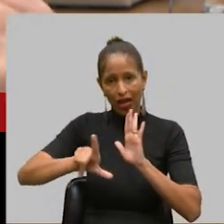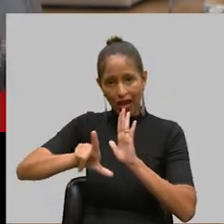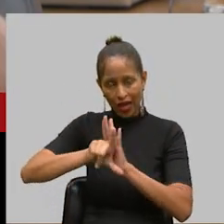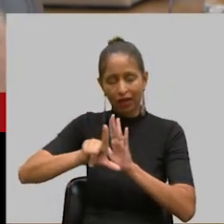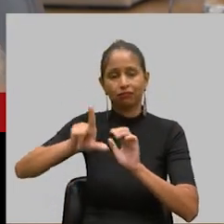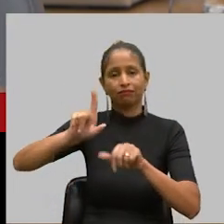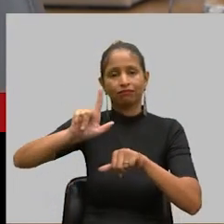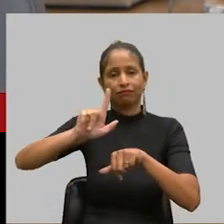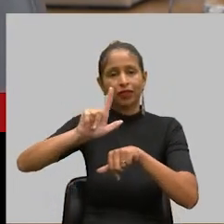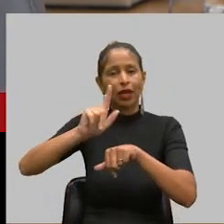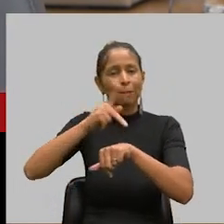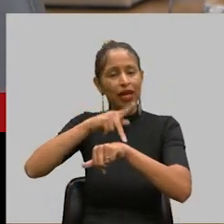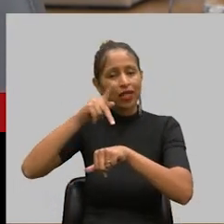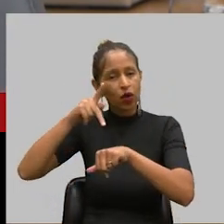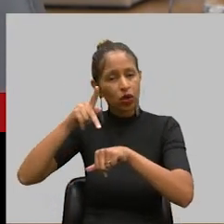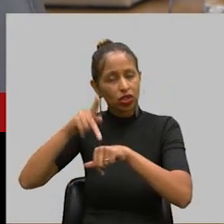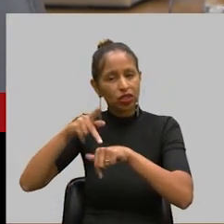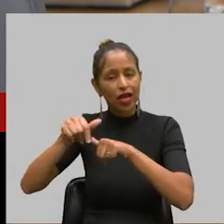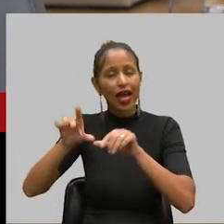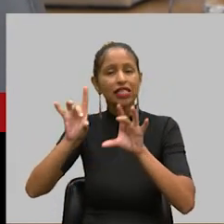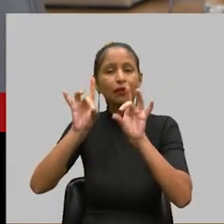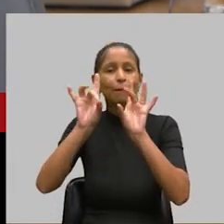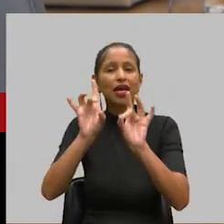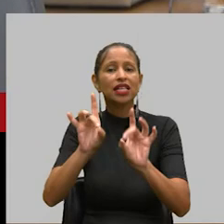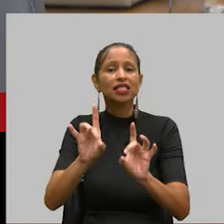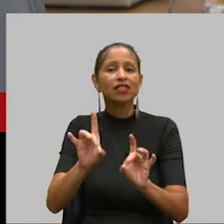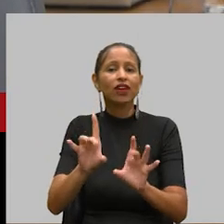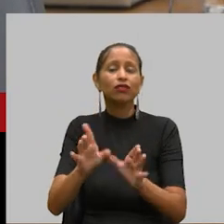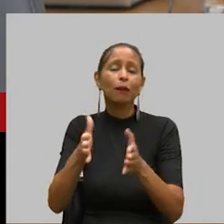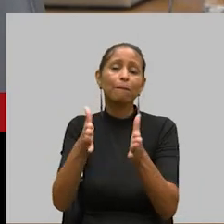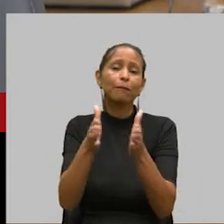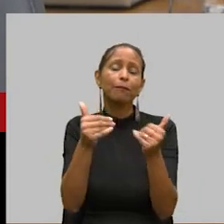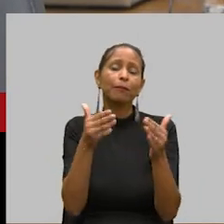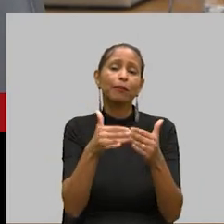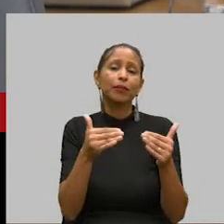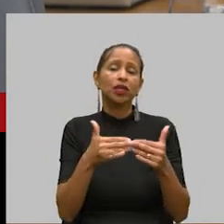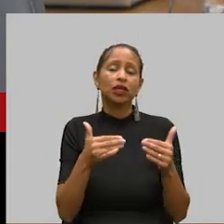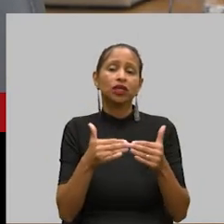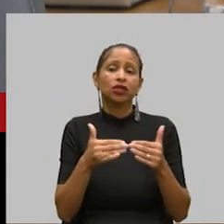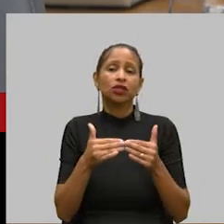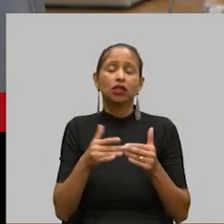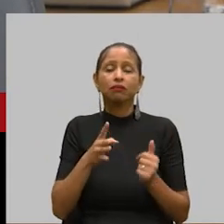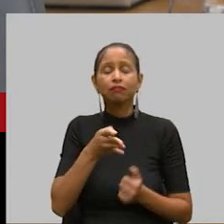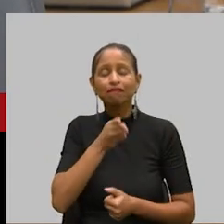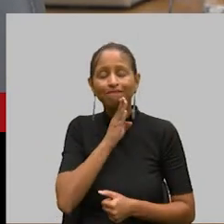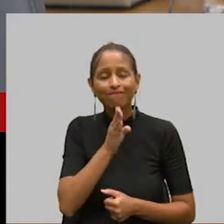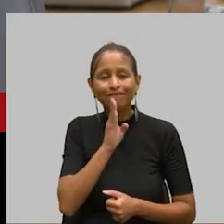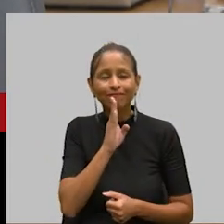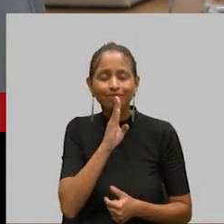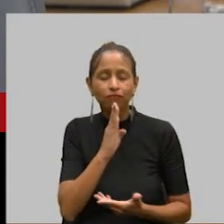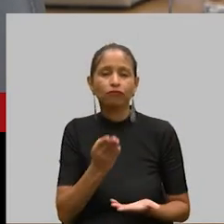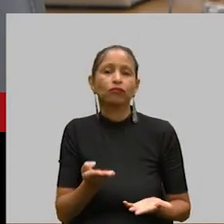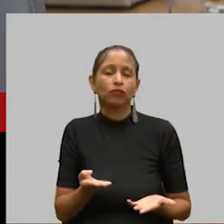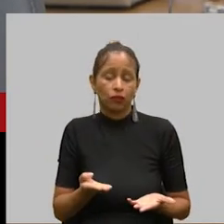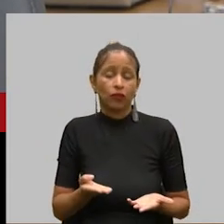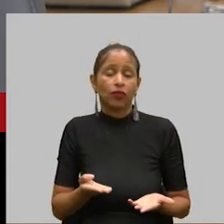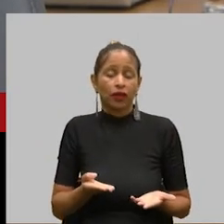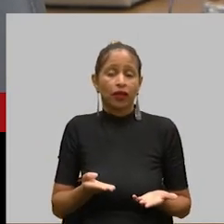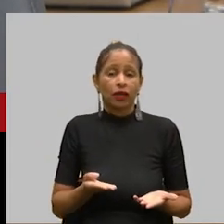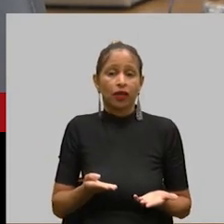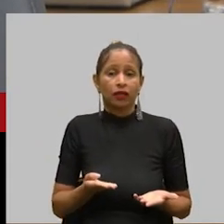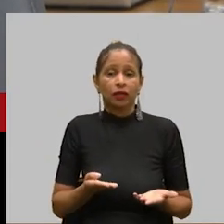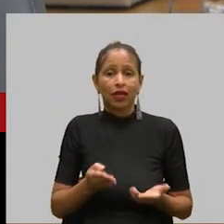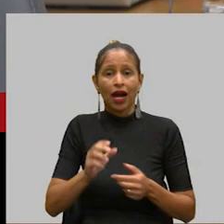da alternância é aquilo que é específico que nós estamos reivindicando que é essa questão do reconhecimento eh eh da da